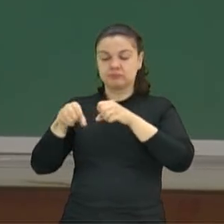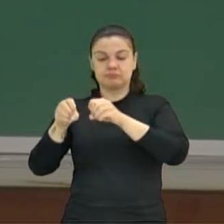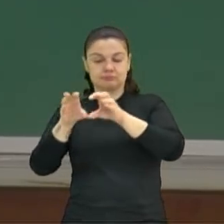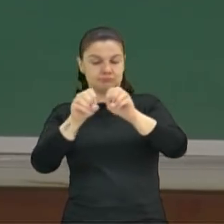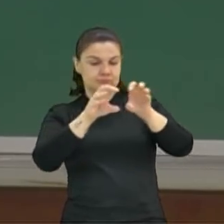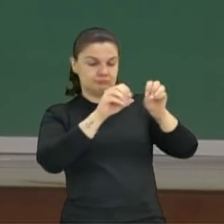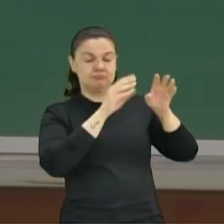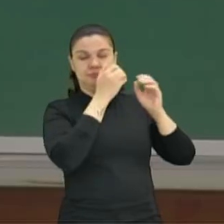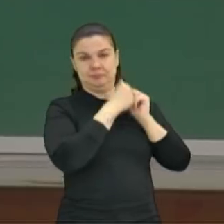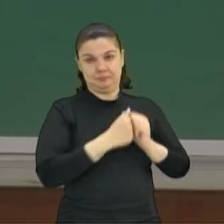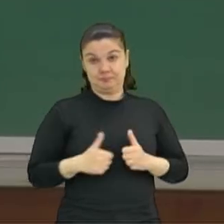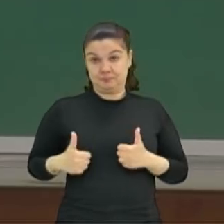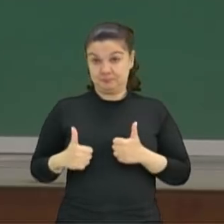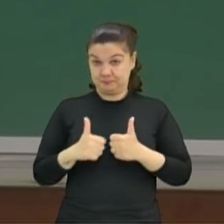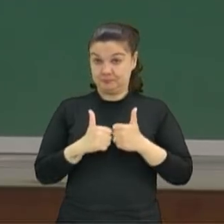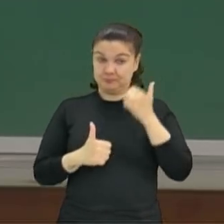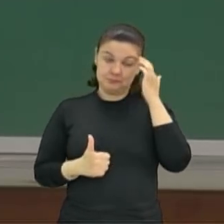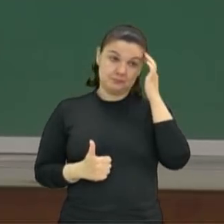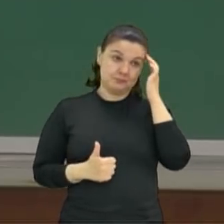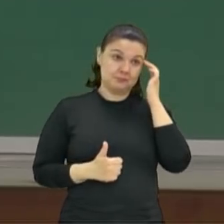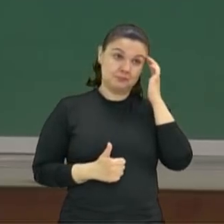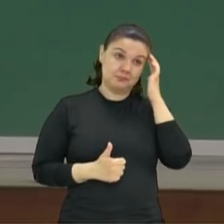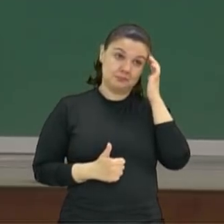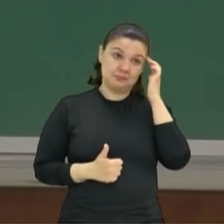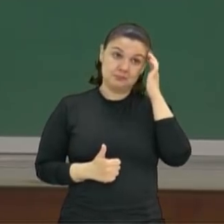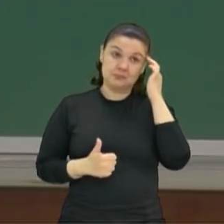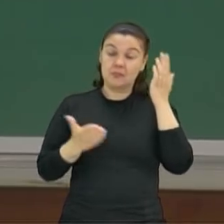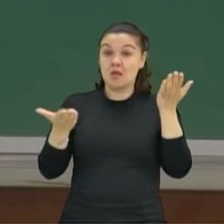local, pequenas quantidades.